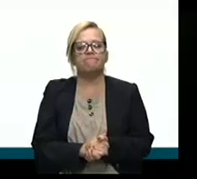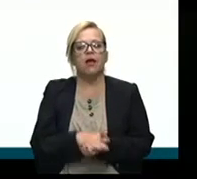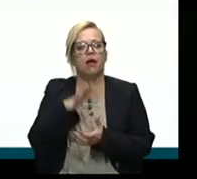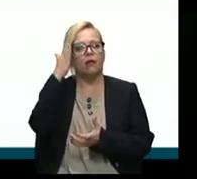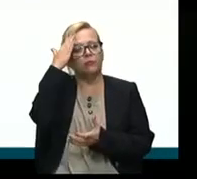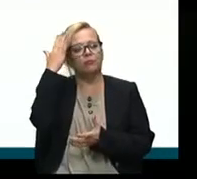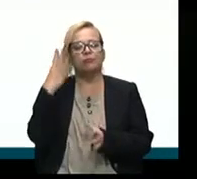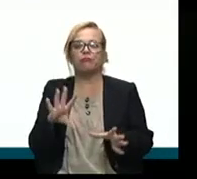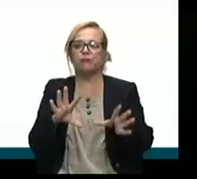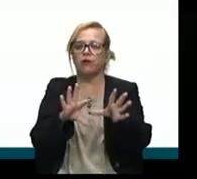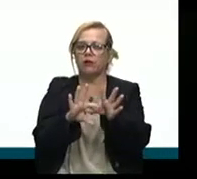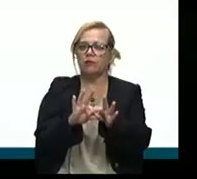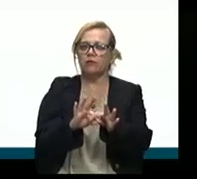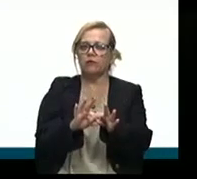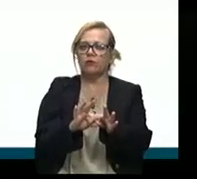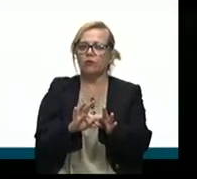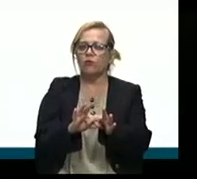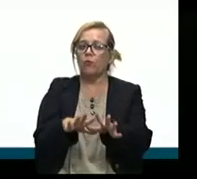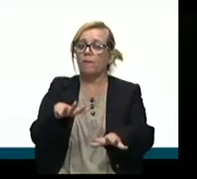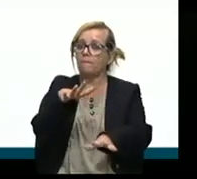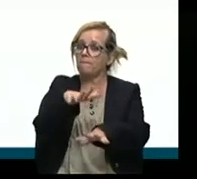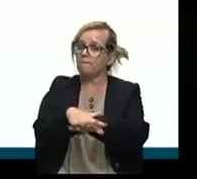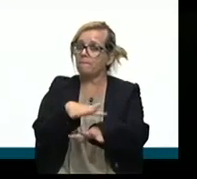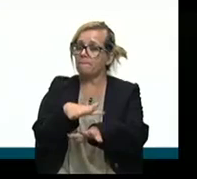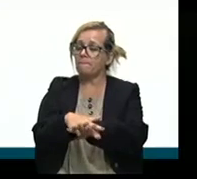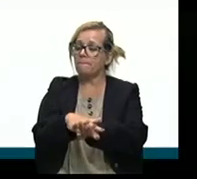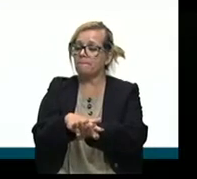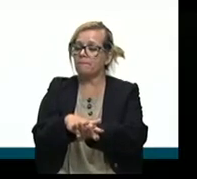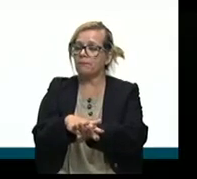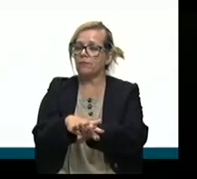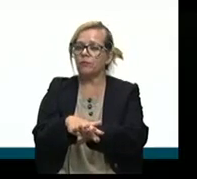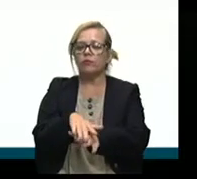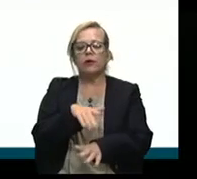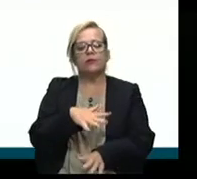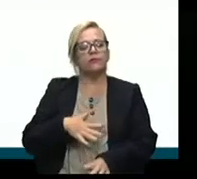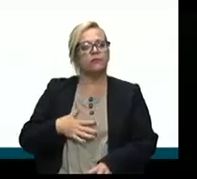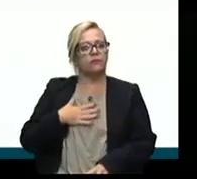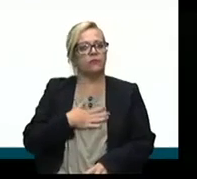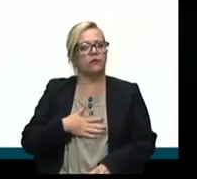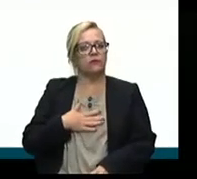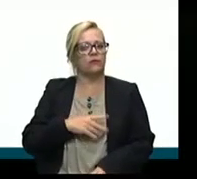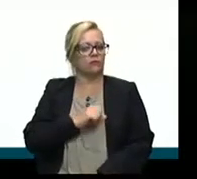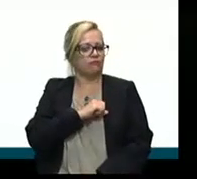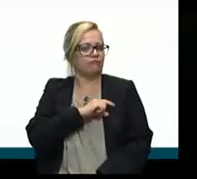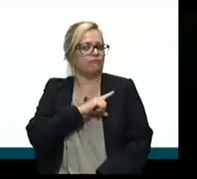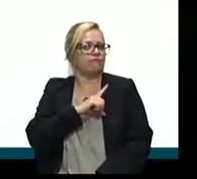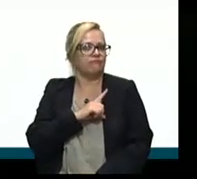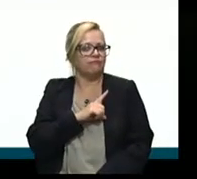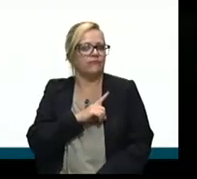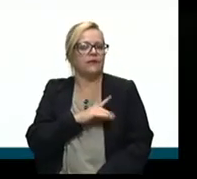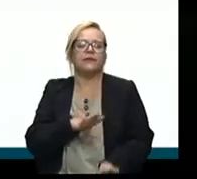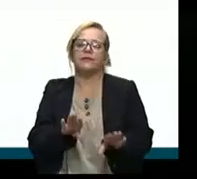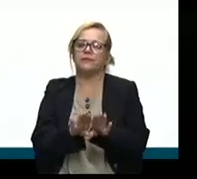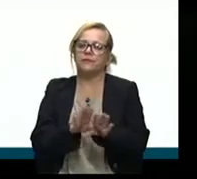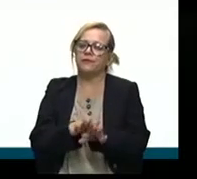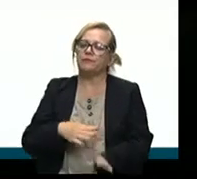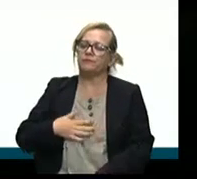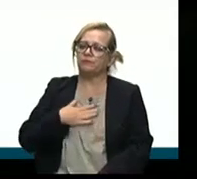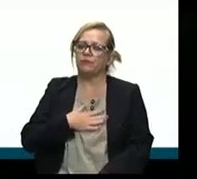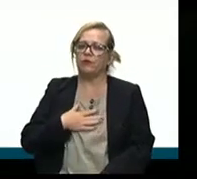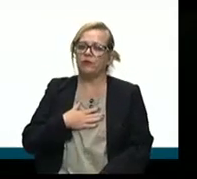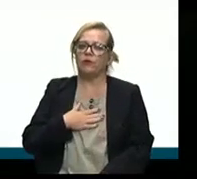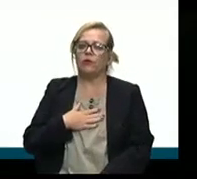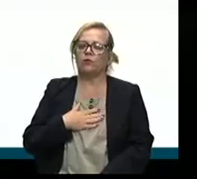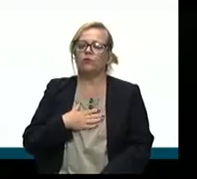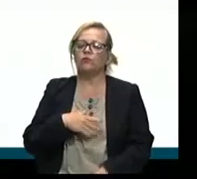uma relação matemática entre a satisfação em relação à remuneração e a satisfação em relação às